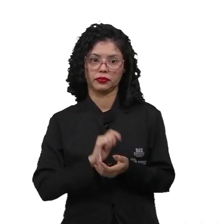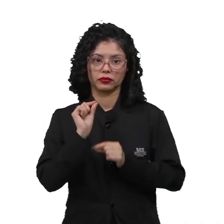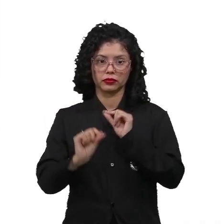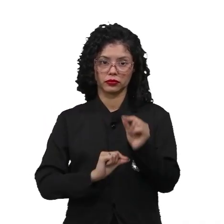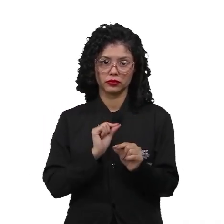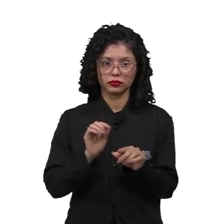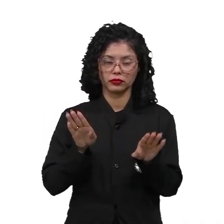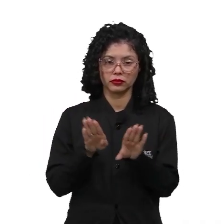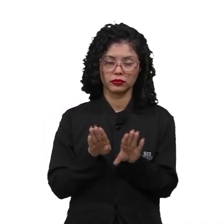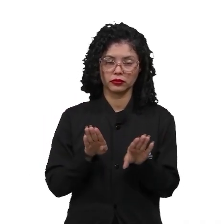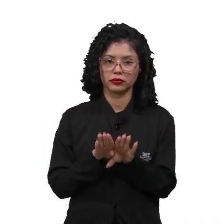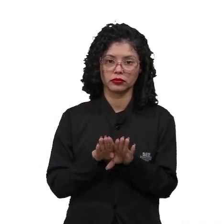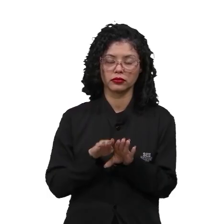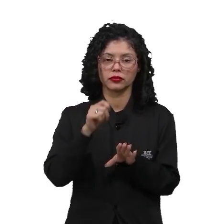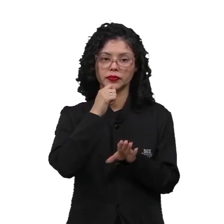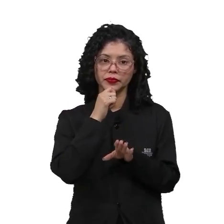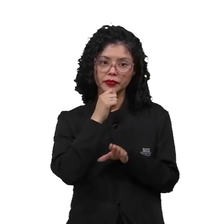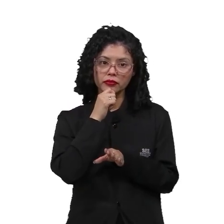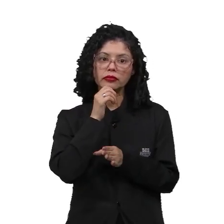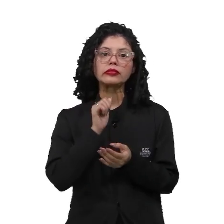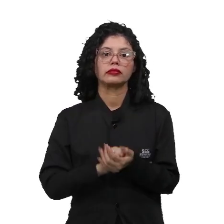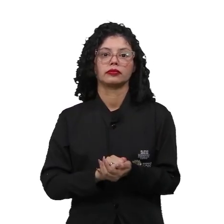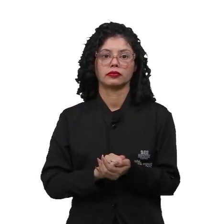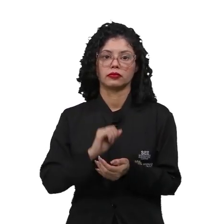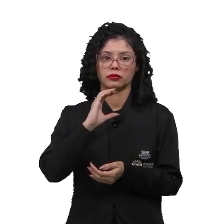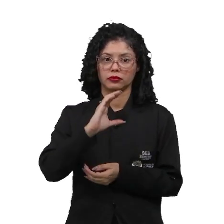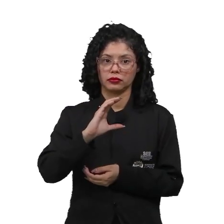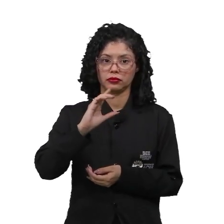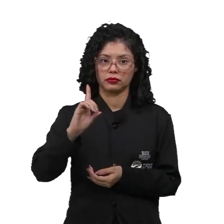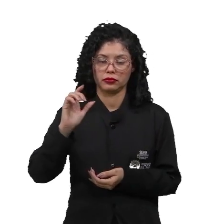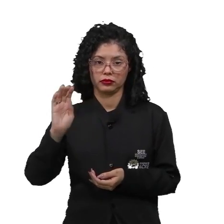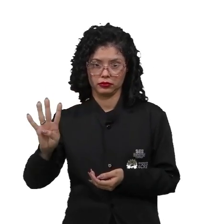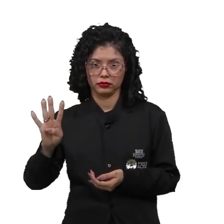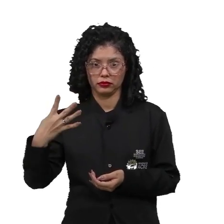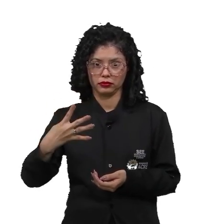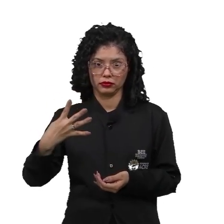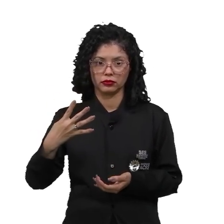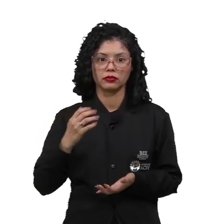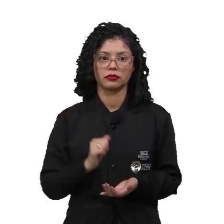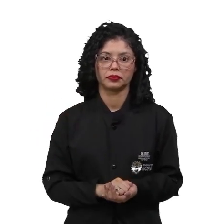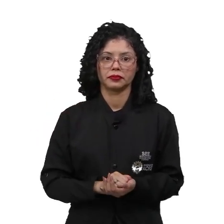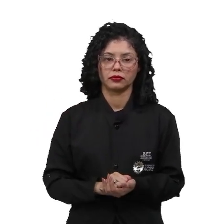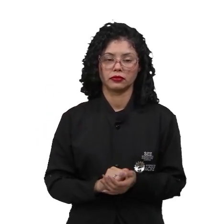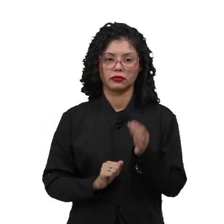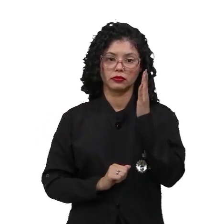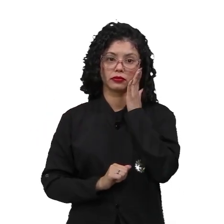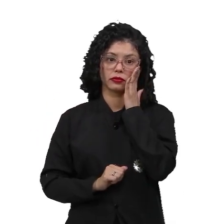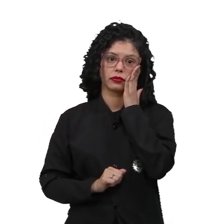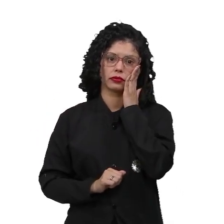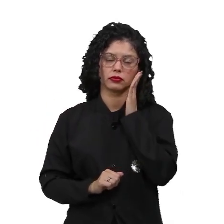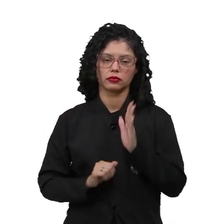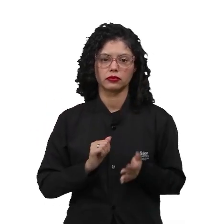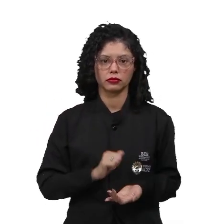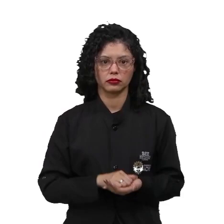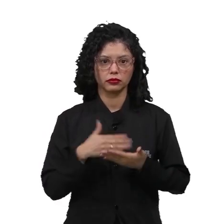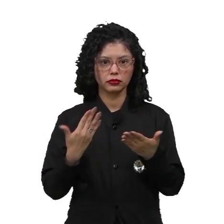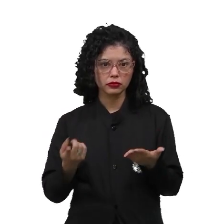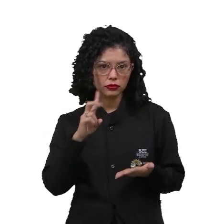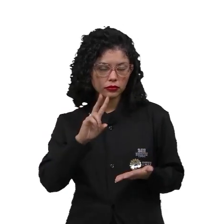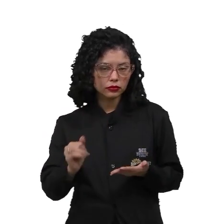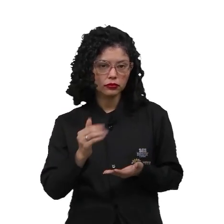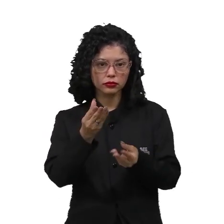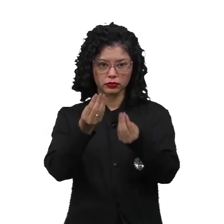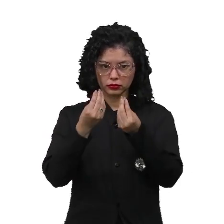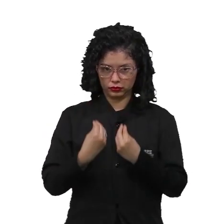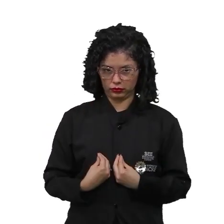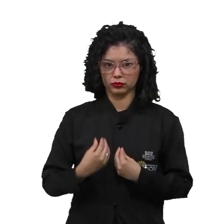o linfócito T auxiliar, né? Que a gente chama também de CD4 ou linfócito T helper. Né? Então ele vai